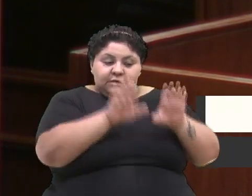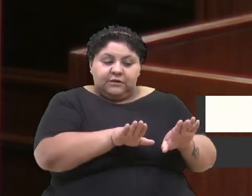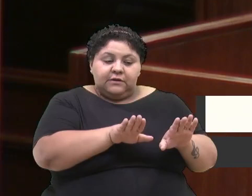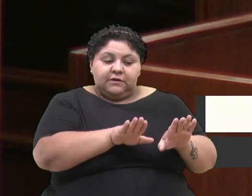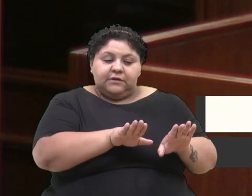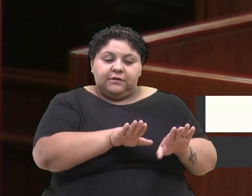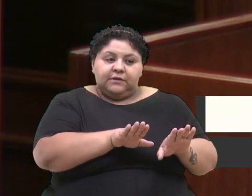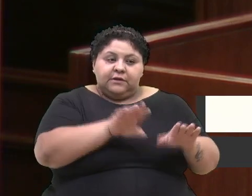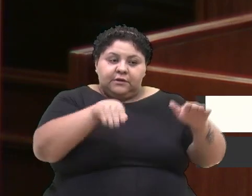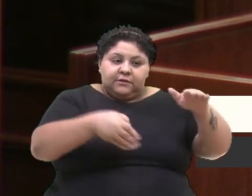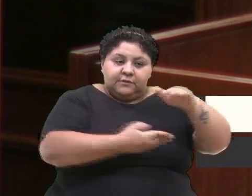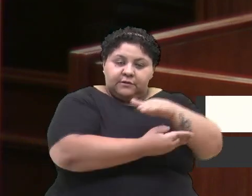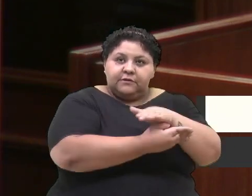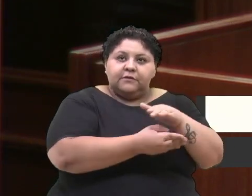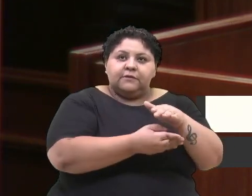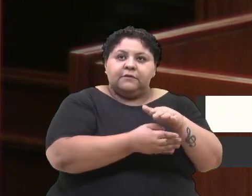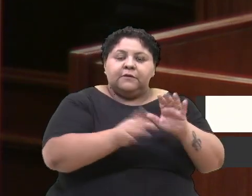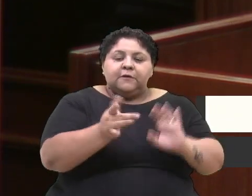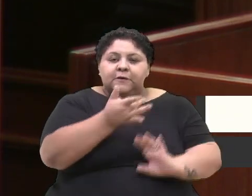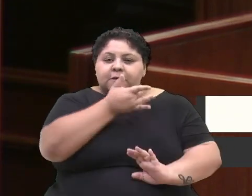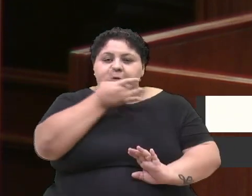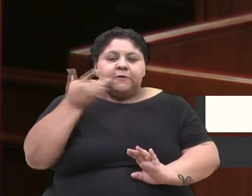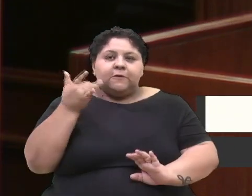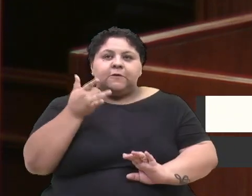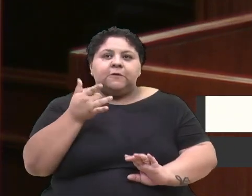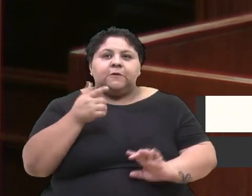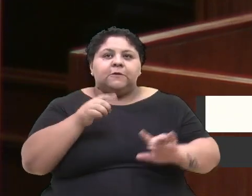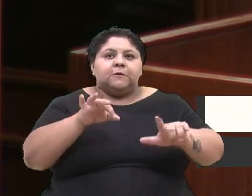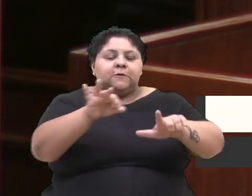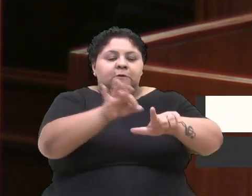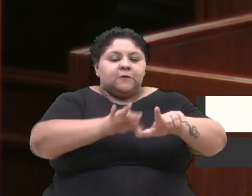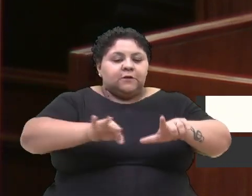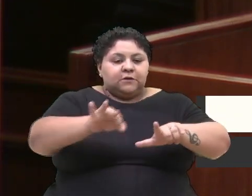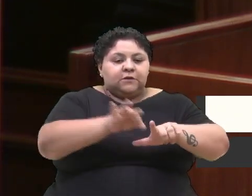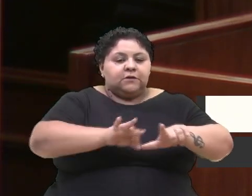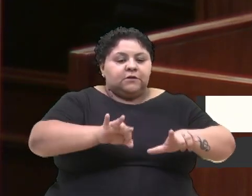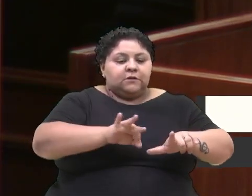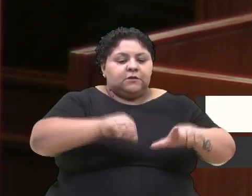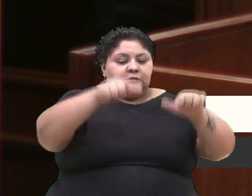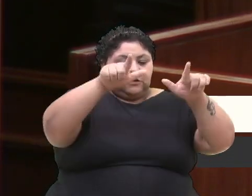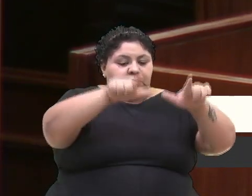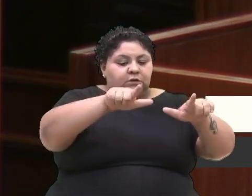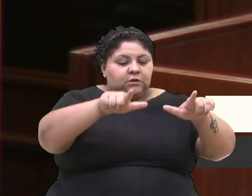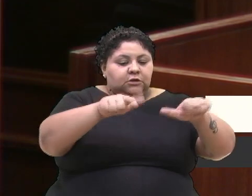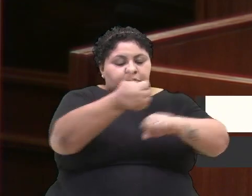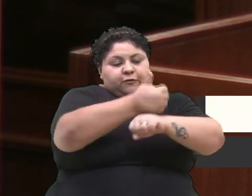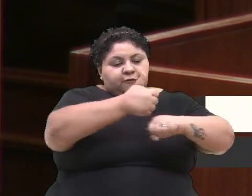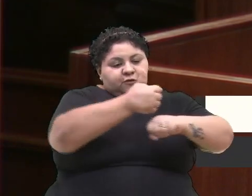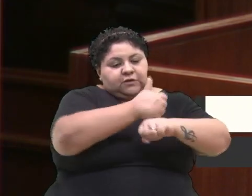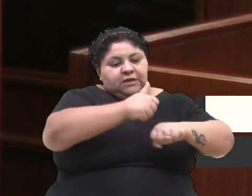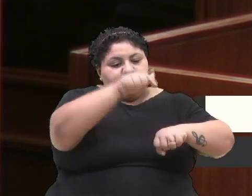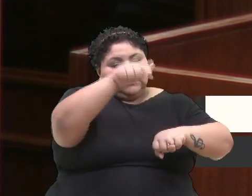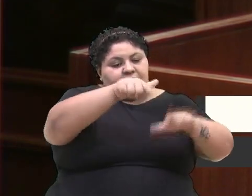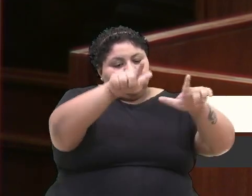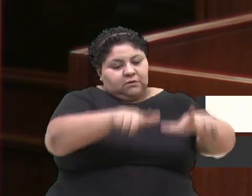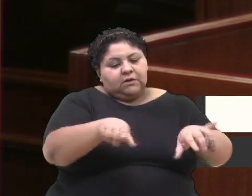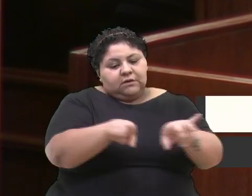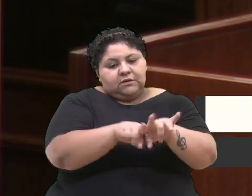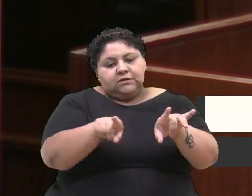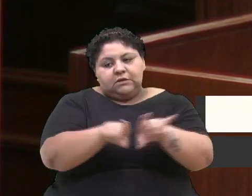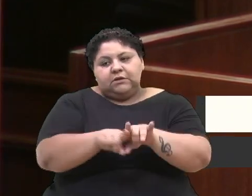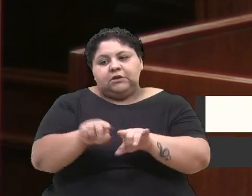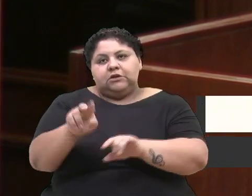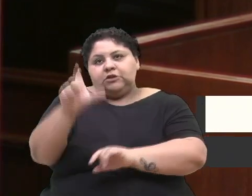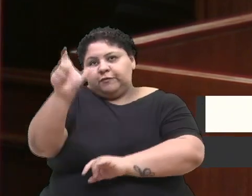abastecimento, facilitando o comércio entre produtores rurais, locais e consumidores. E assim a